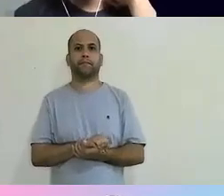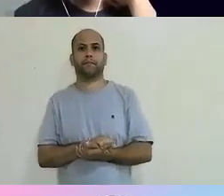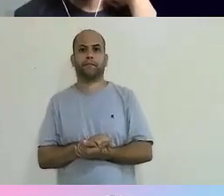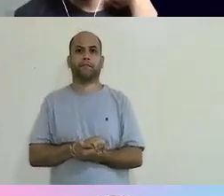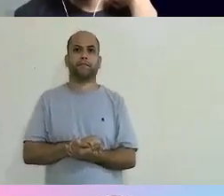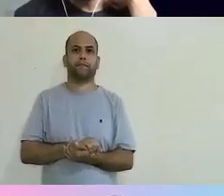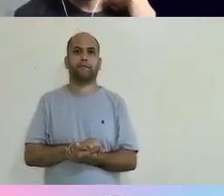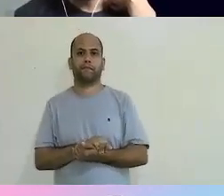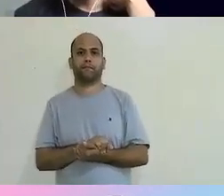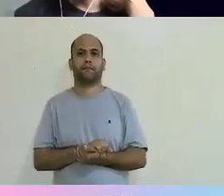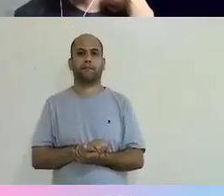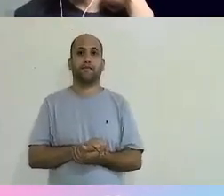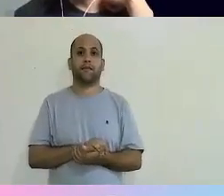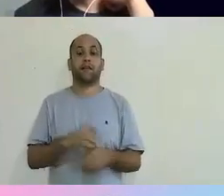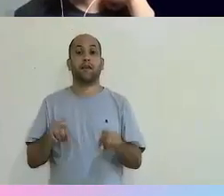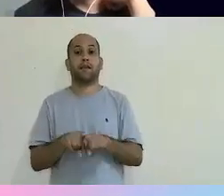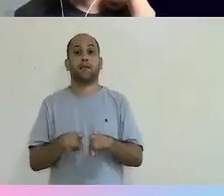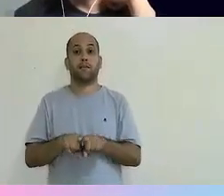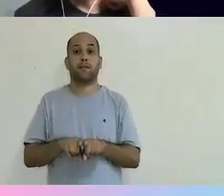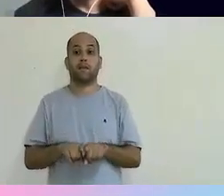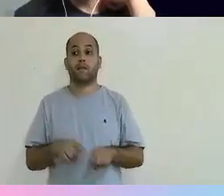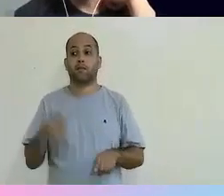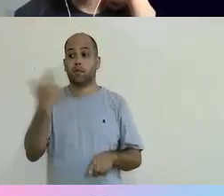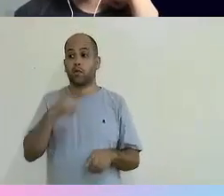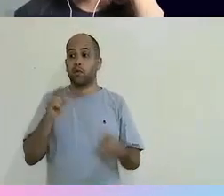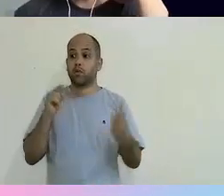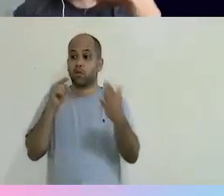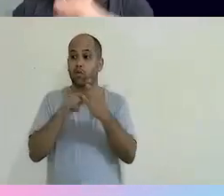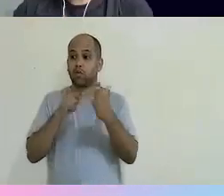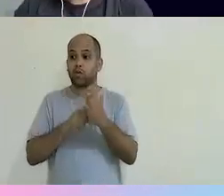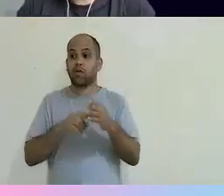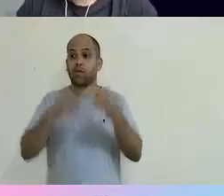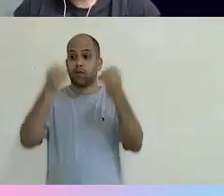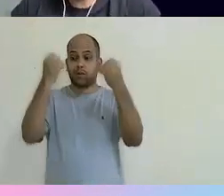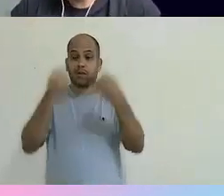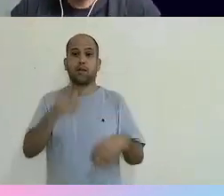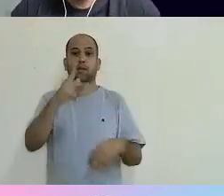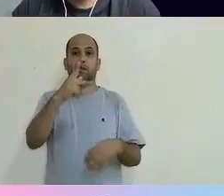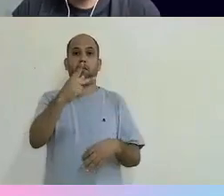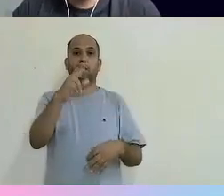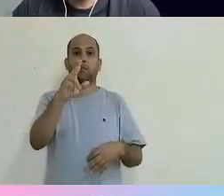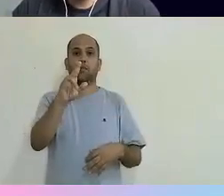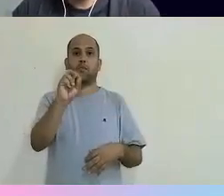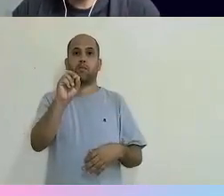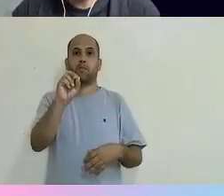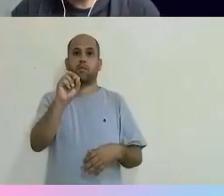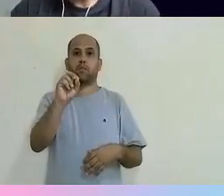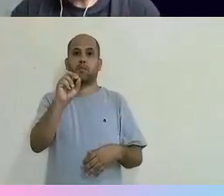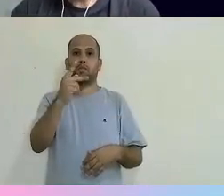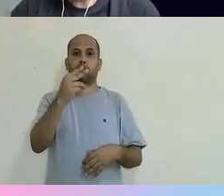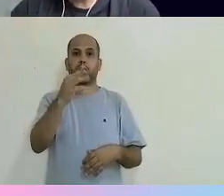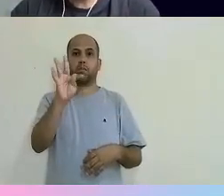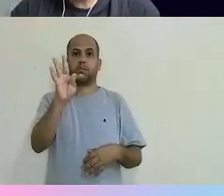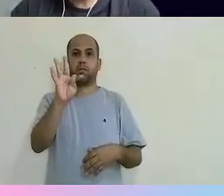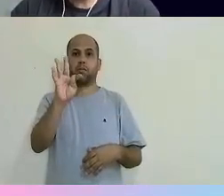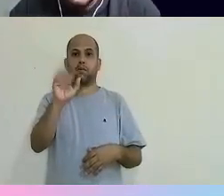Exato. E aí, indo para o nosso próximo ponto, a gente fala um pouco sobre protagonismo, né? Protagonismo. O que